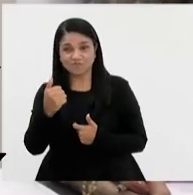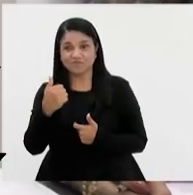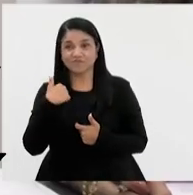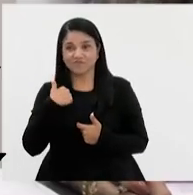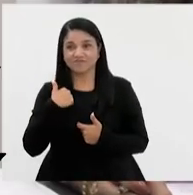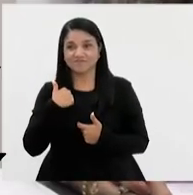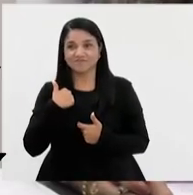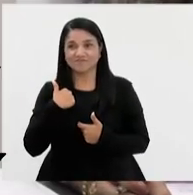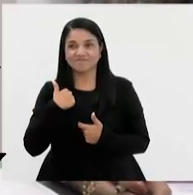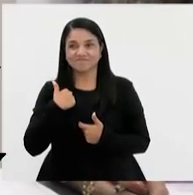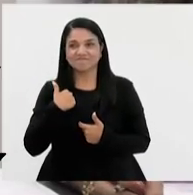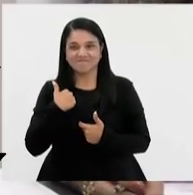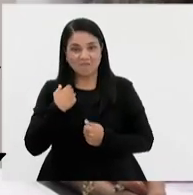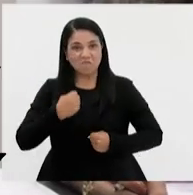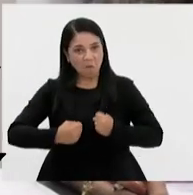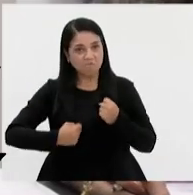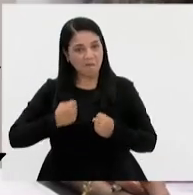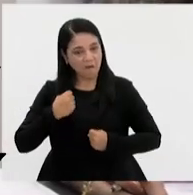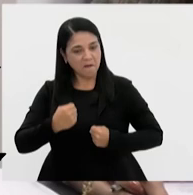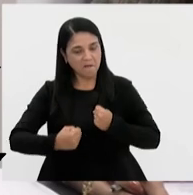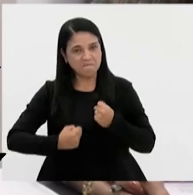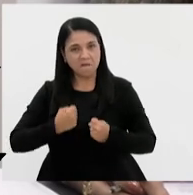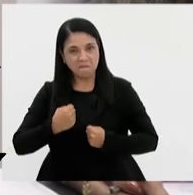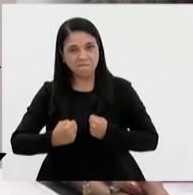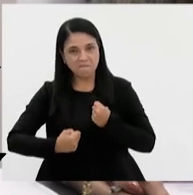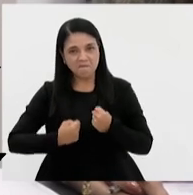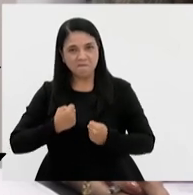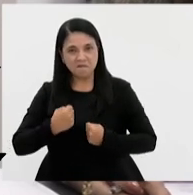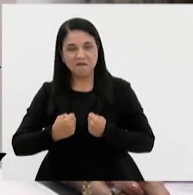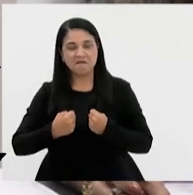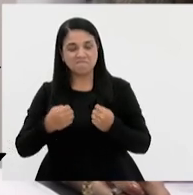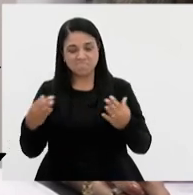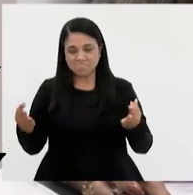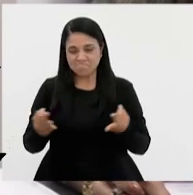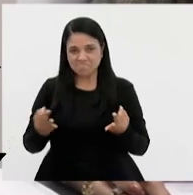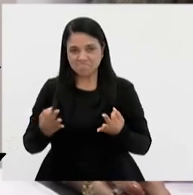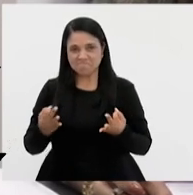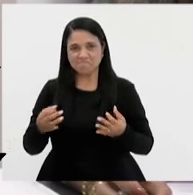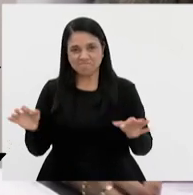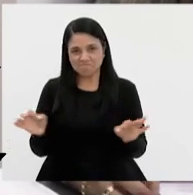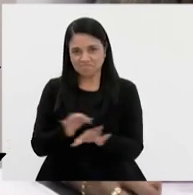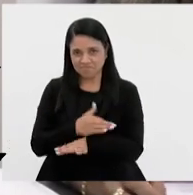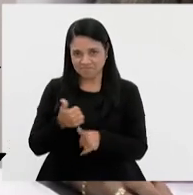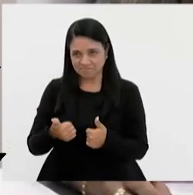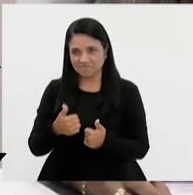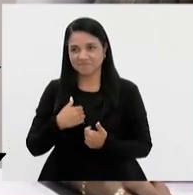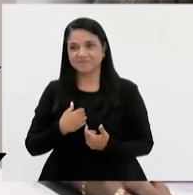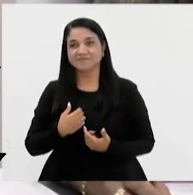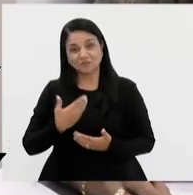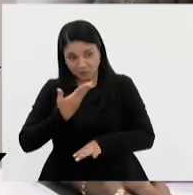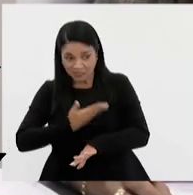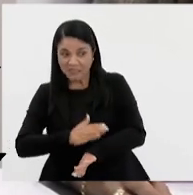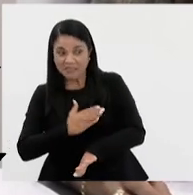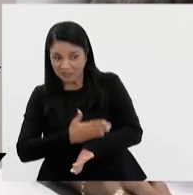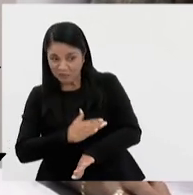vou estar em condições físicas plenas para a corrida.